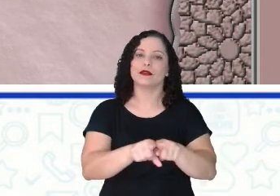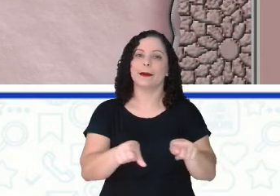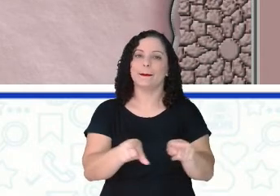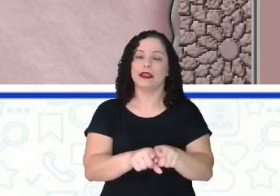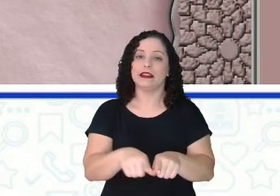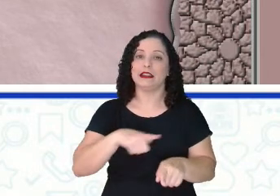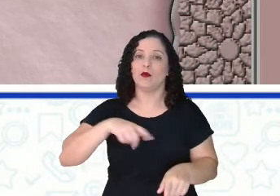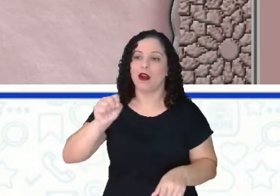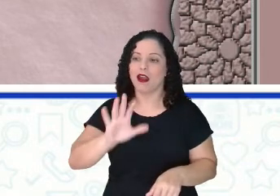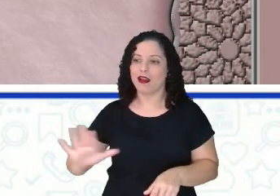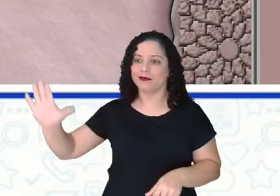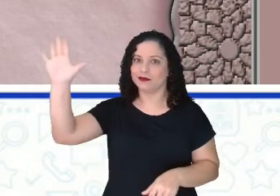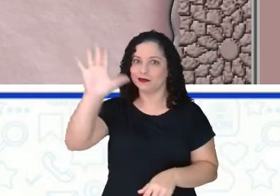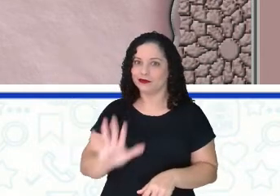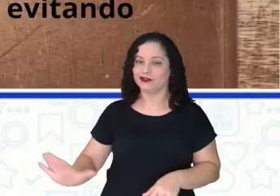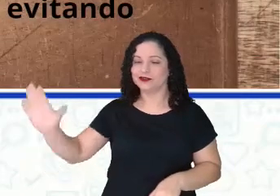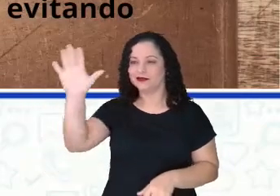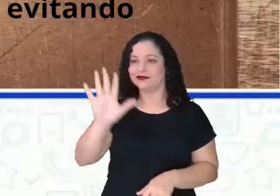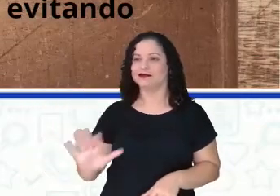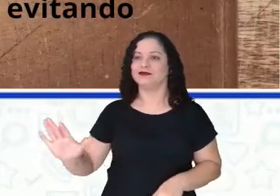mais abrangente.